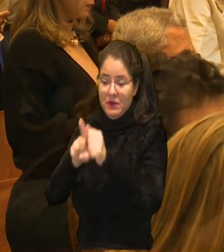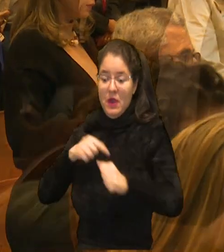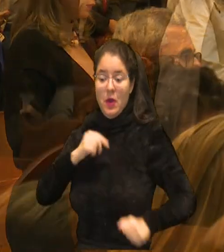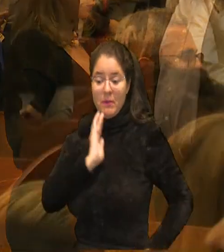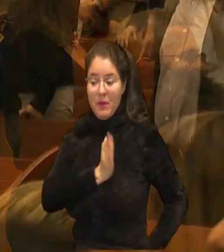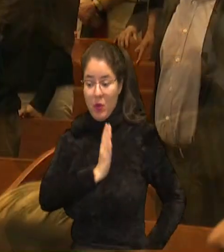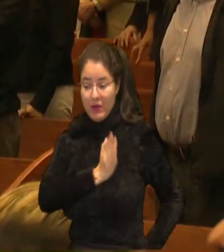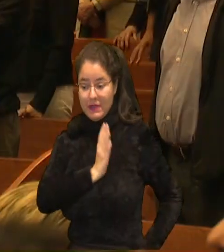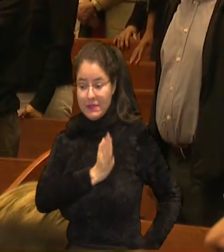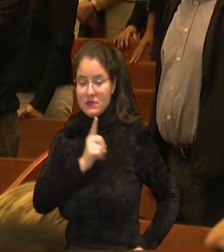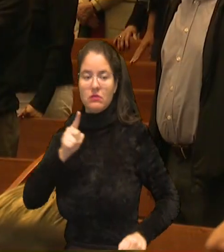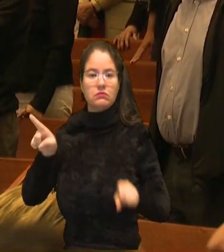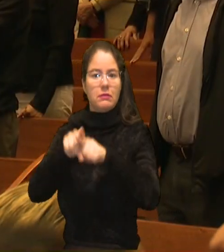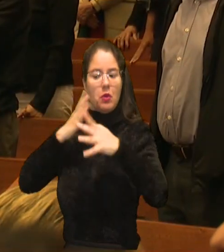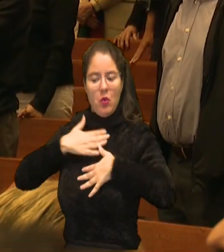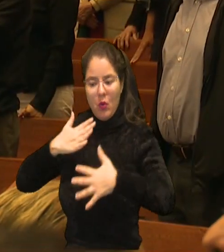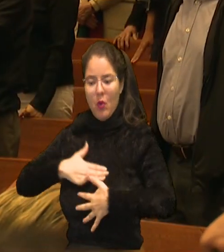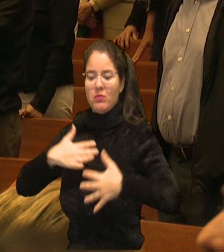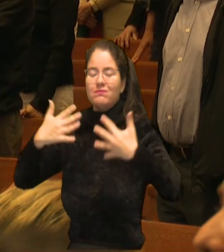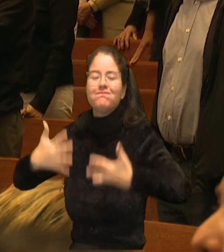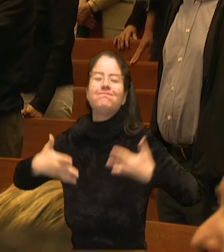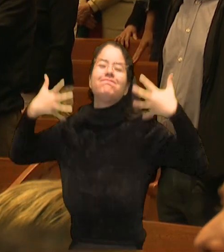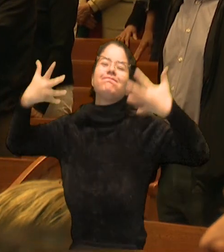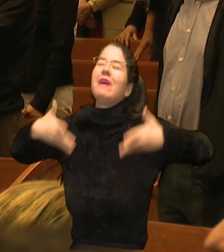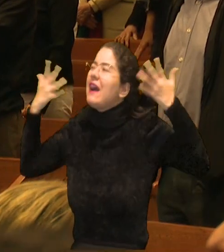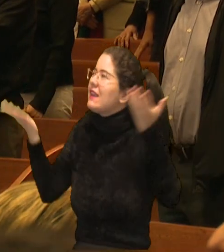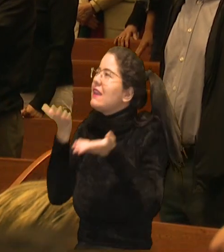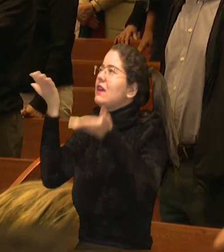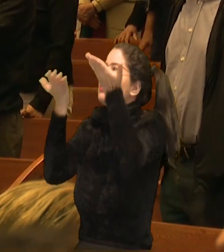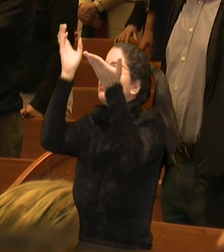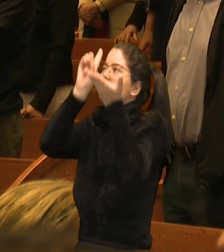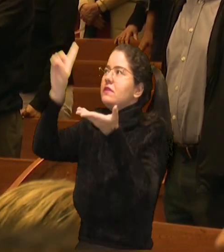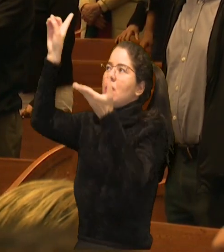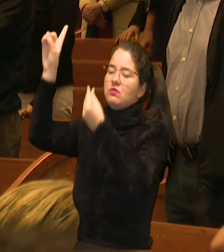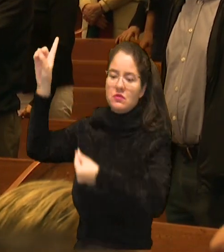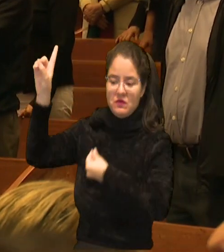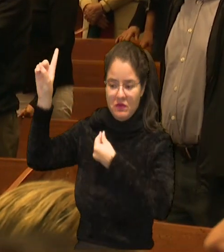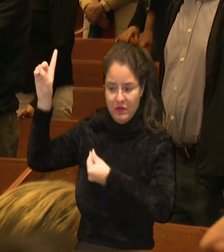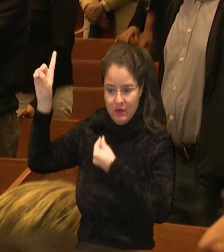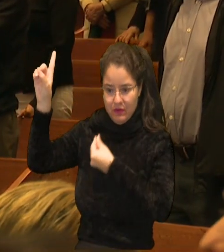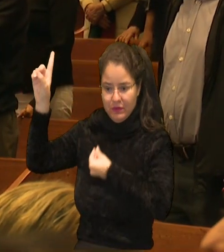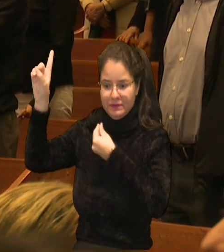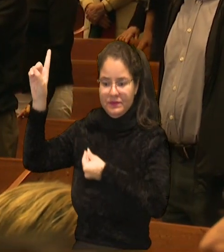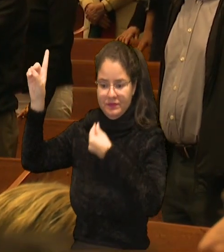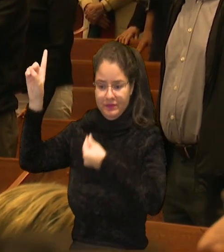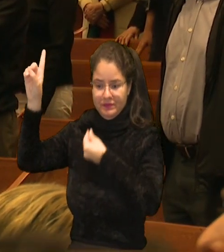meu coração e a minha carne exultam pelo Deus vivo.